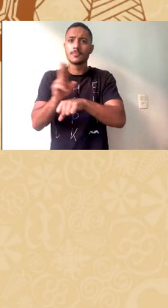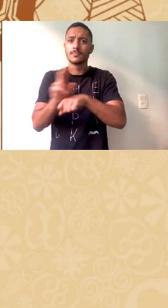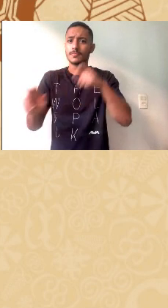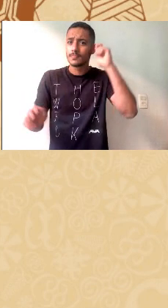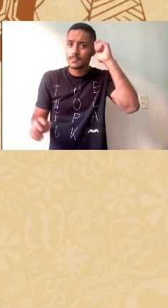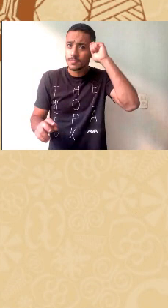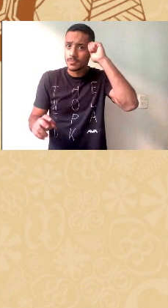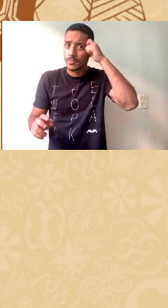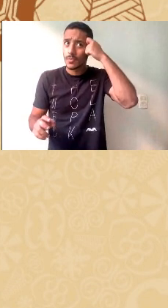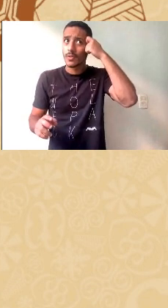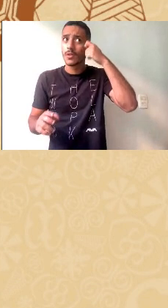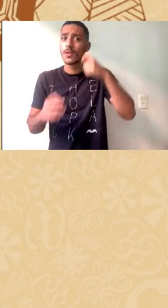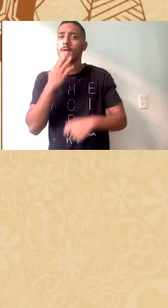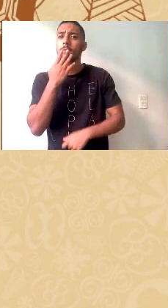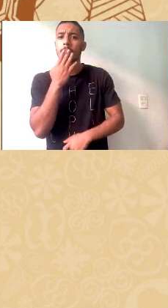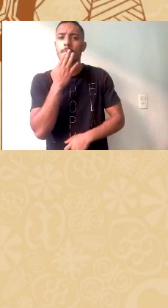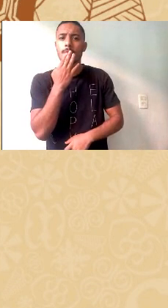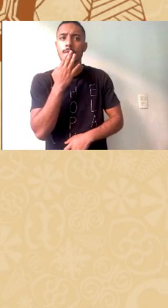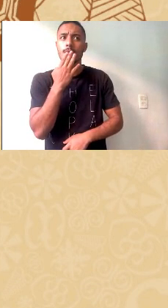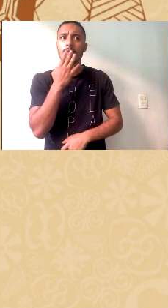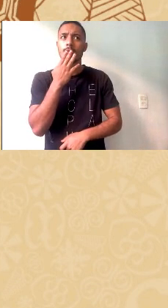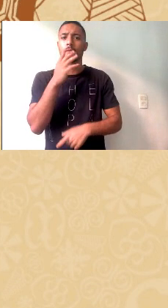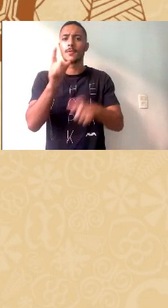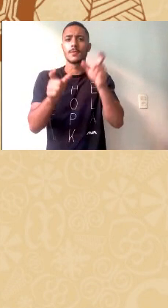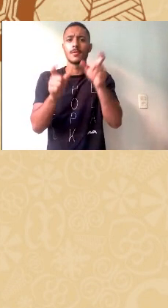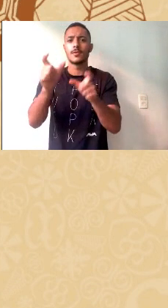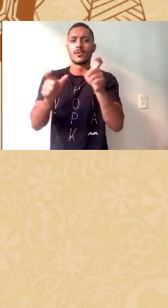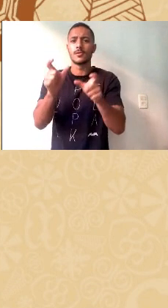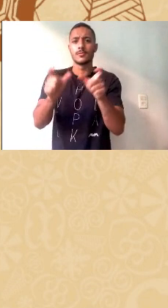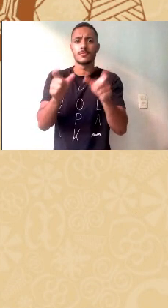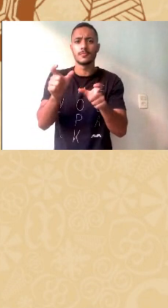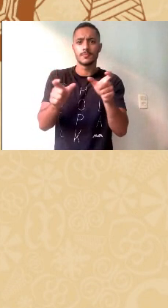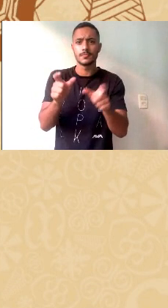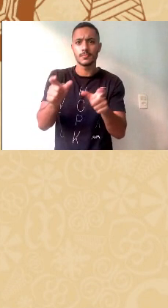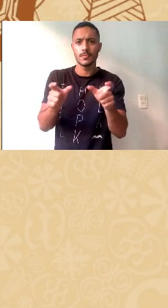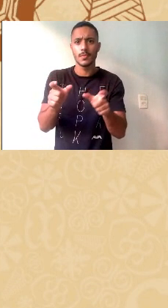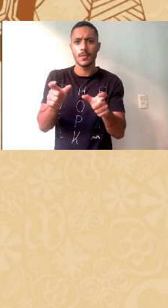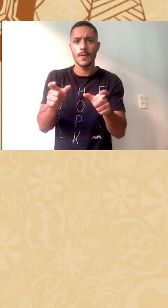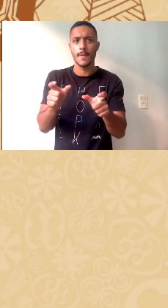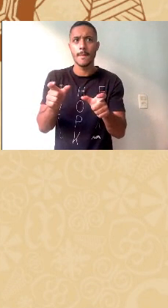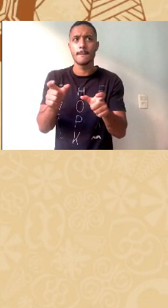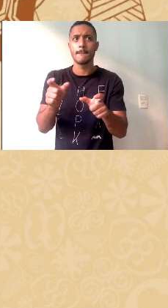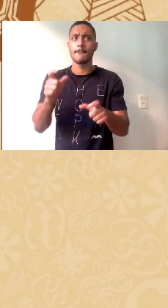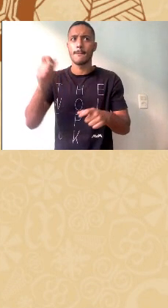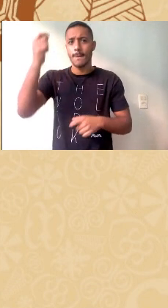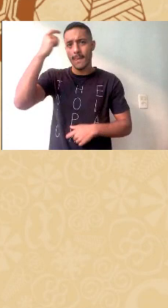sendo criadas de cunho assistencialista, recreativo, também cultural,